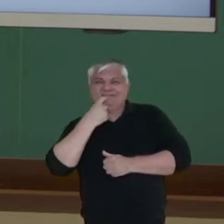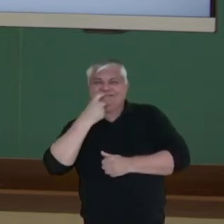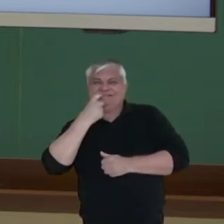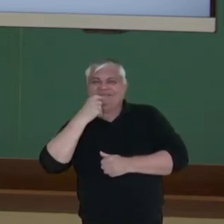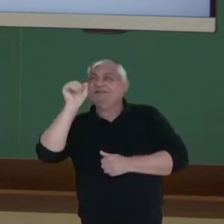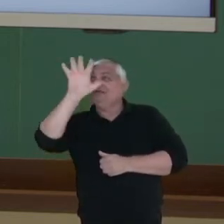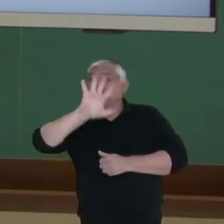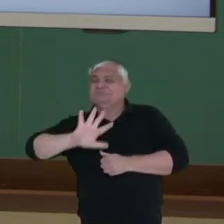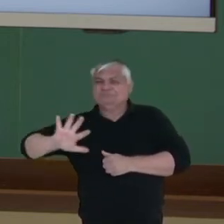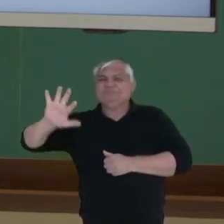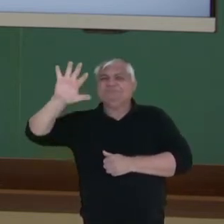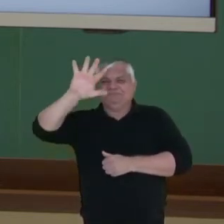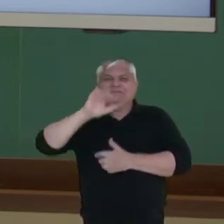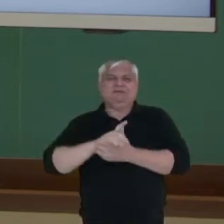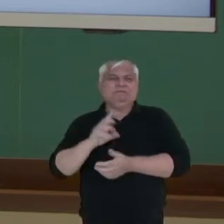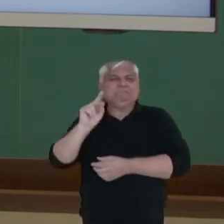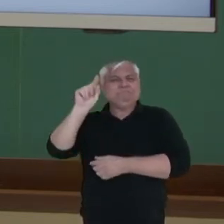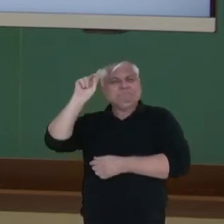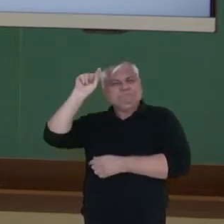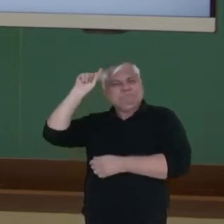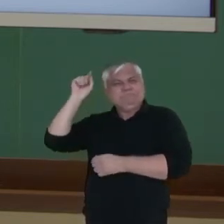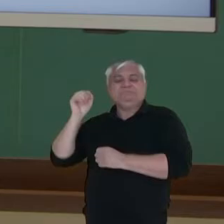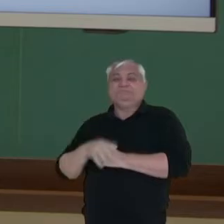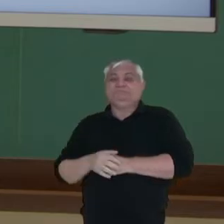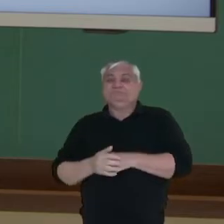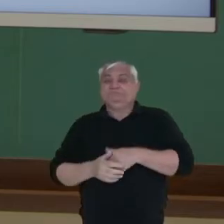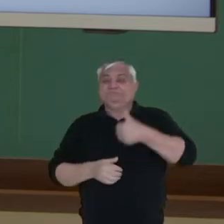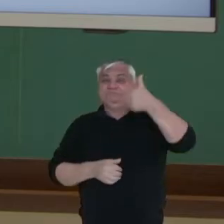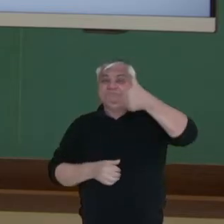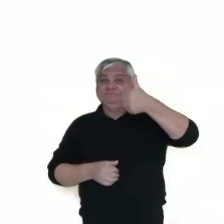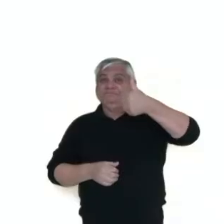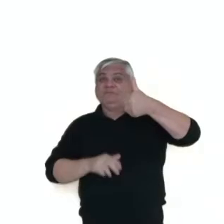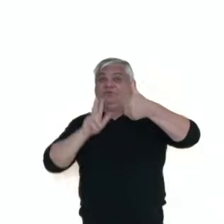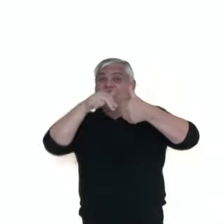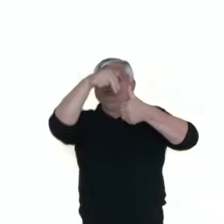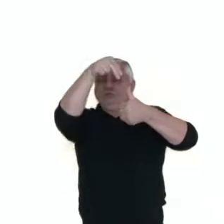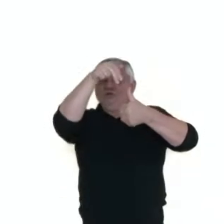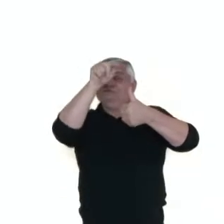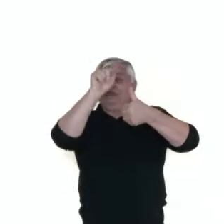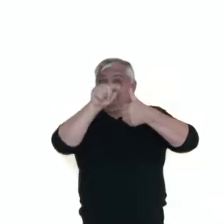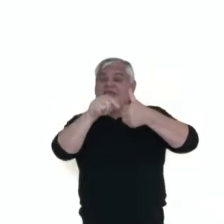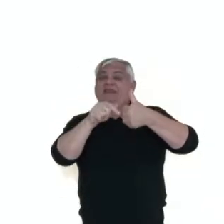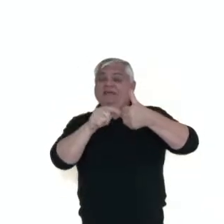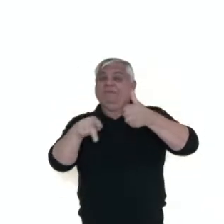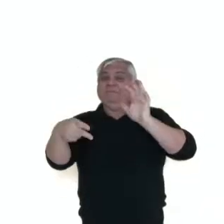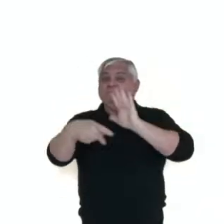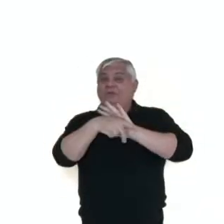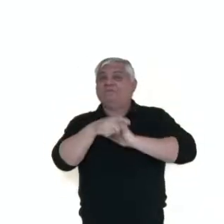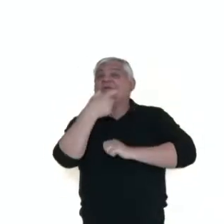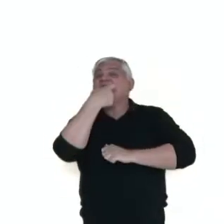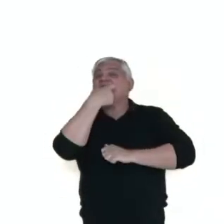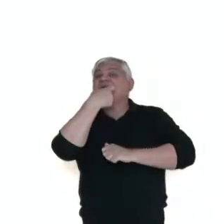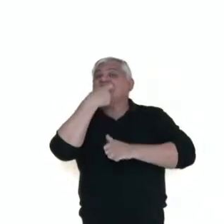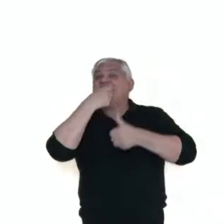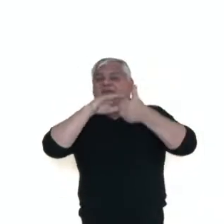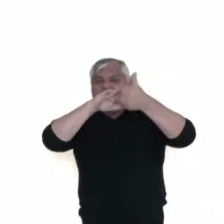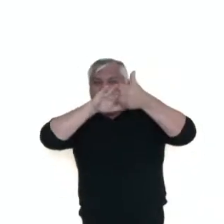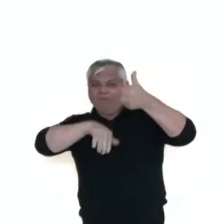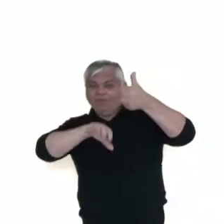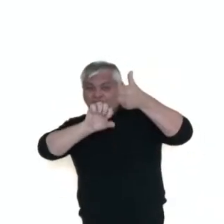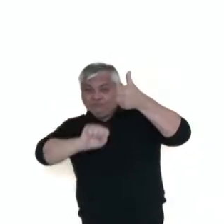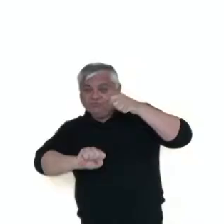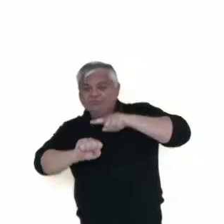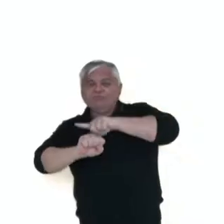Índia durante o período de colônia. Nós tínhamos na região do norte a Índia britânica e na região